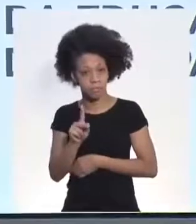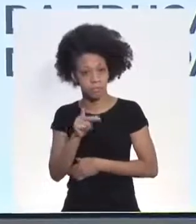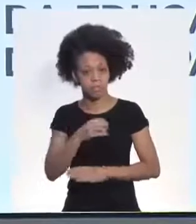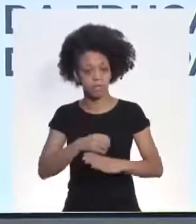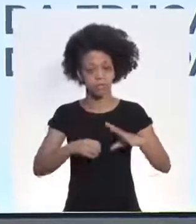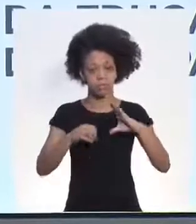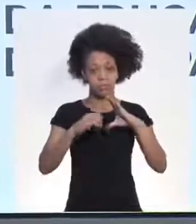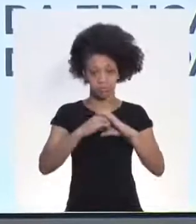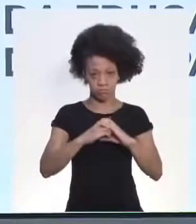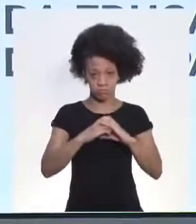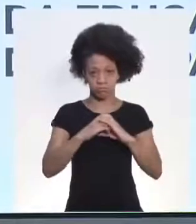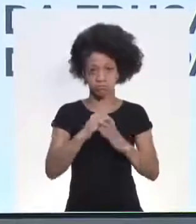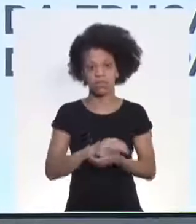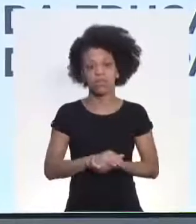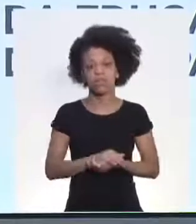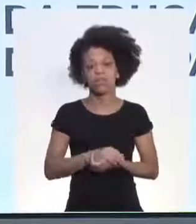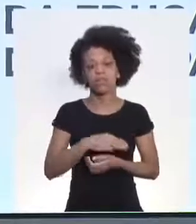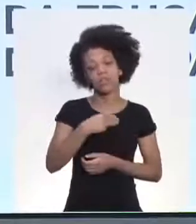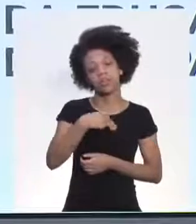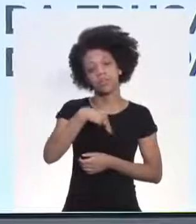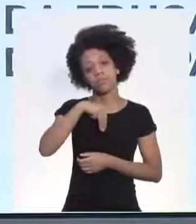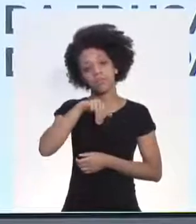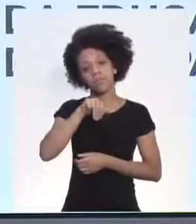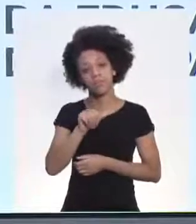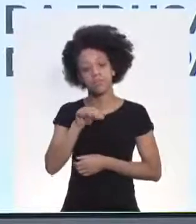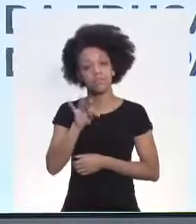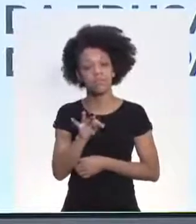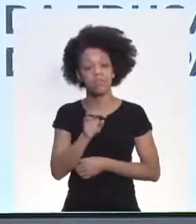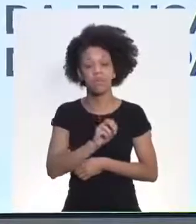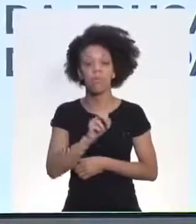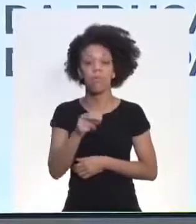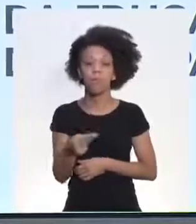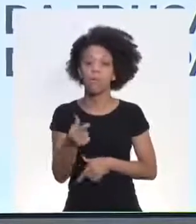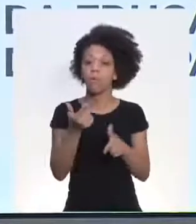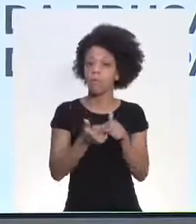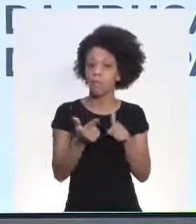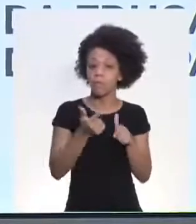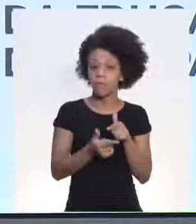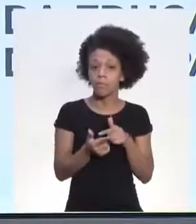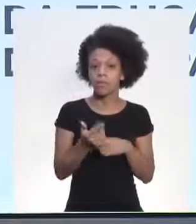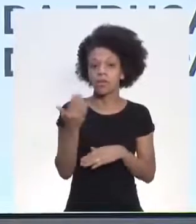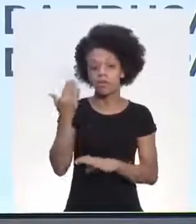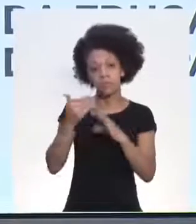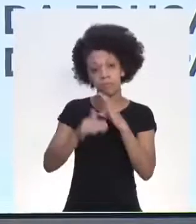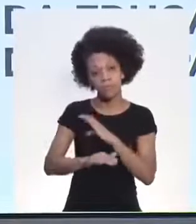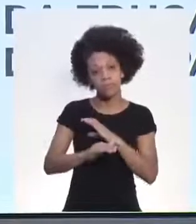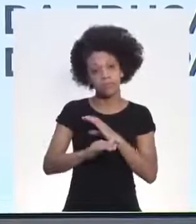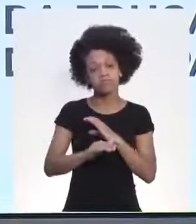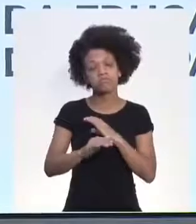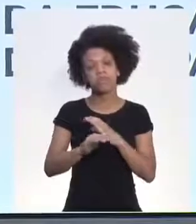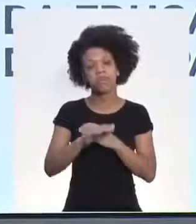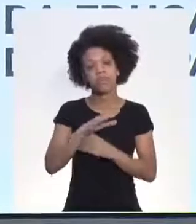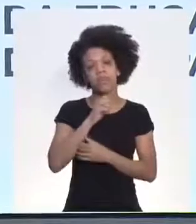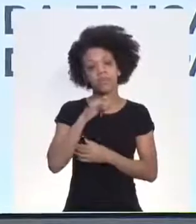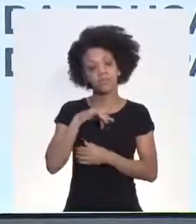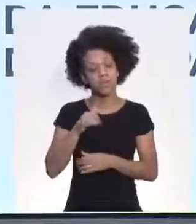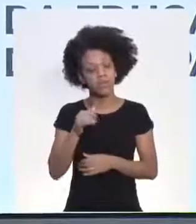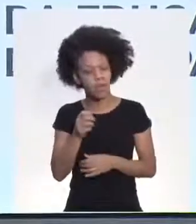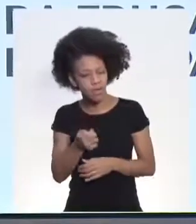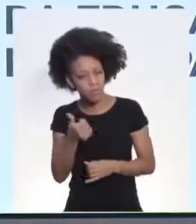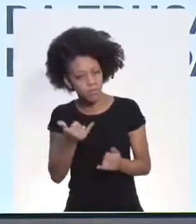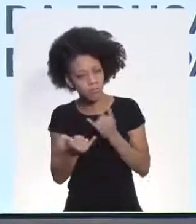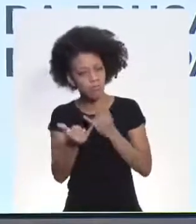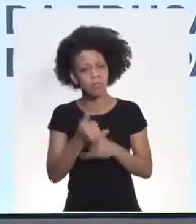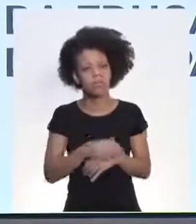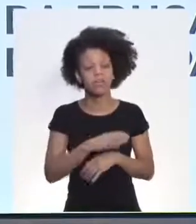CMSP_MAT, né? MAT, ou se você tiver algum problema, alguma coisa, mande um e-mail. O e-mail é quase parecido, né?